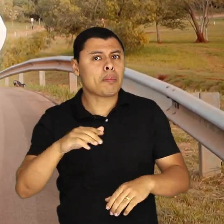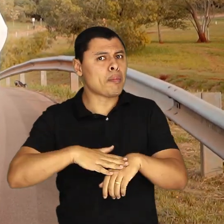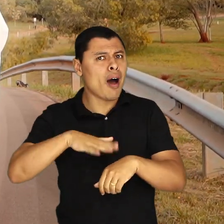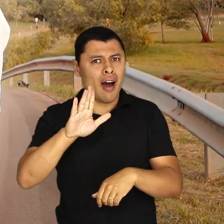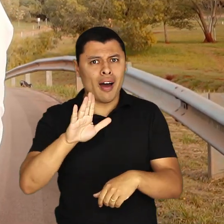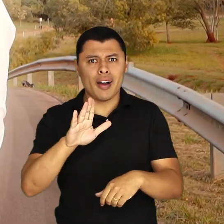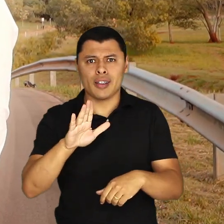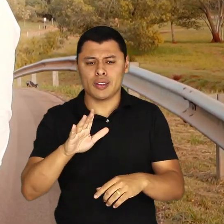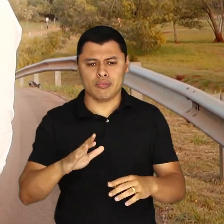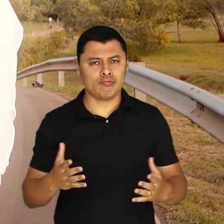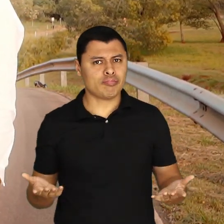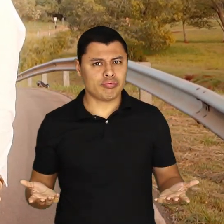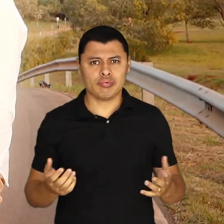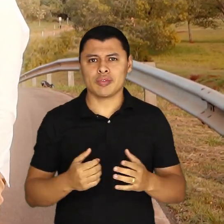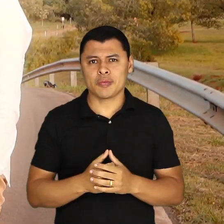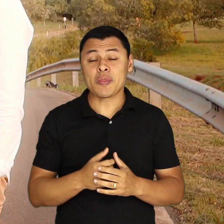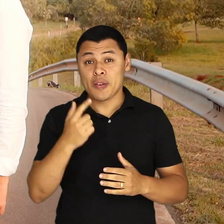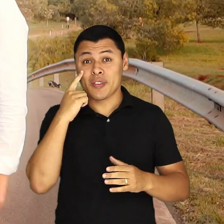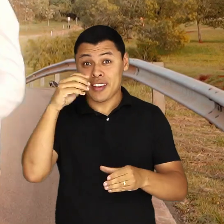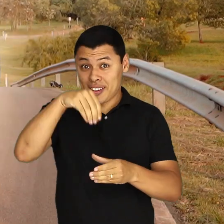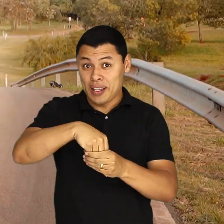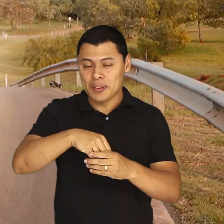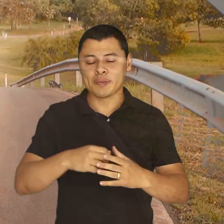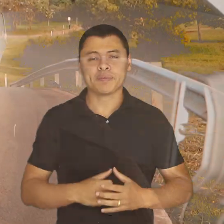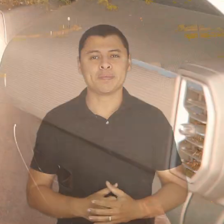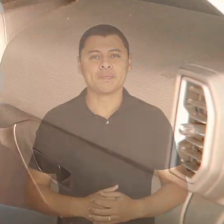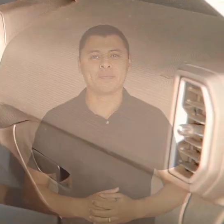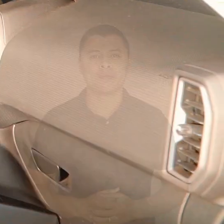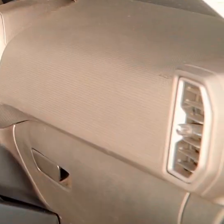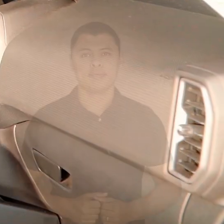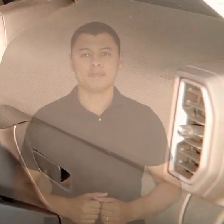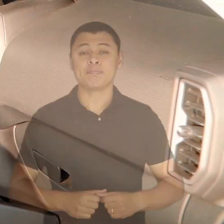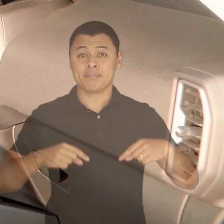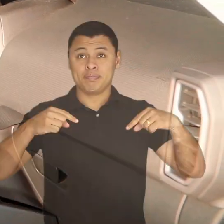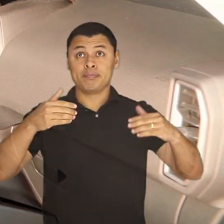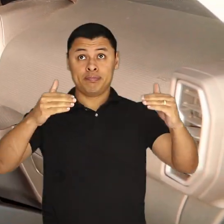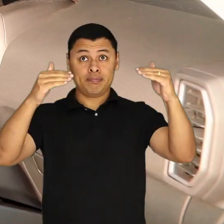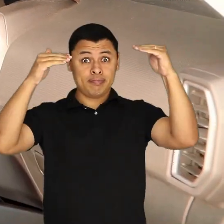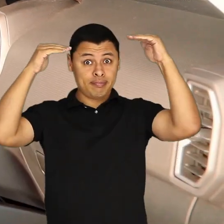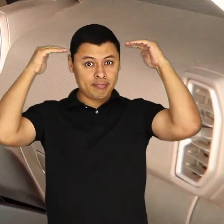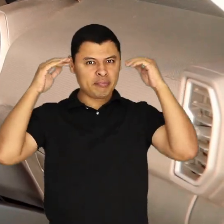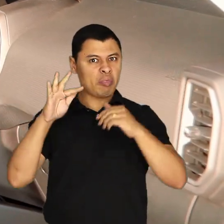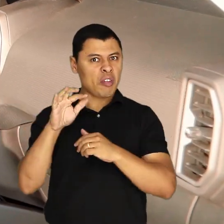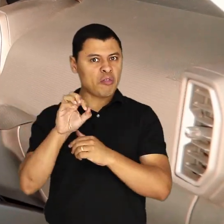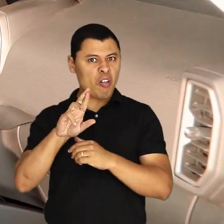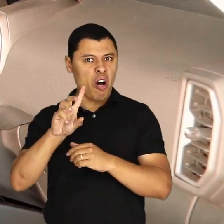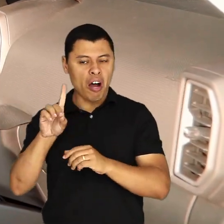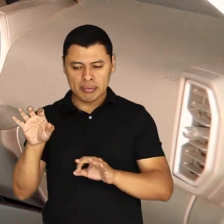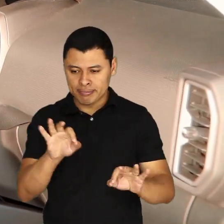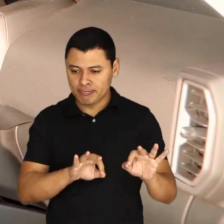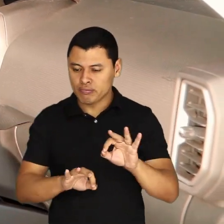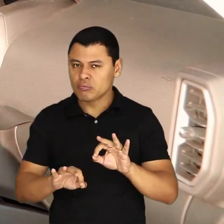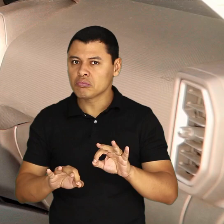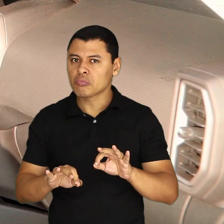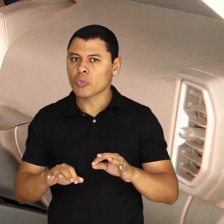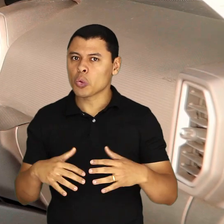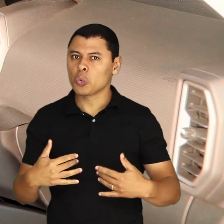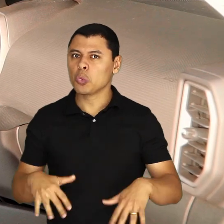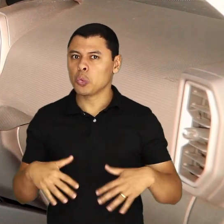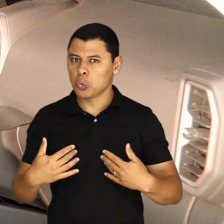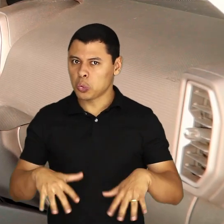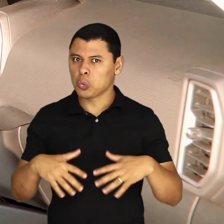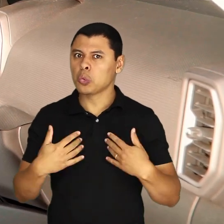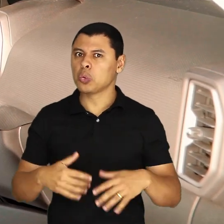você abaixa todos esses bancos aí. Vamos dar uma olhadinha na cabine? Aqui dentro a Ford caprichou bastante para você ter justamente